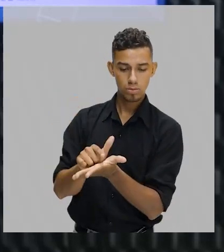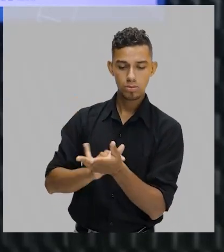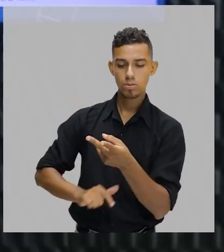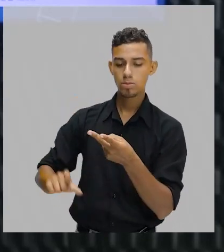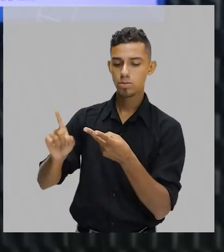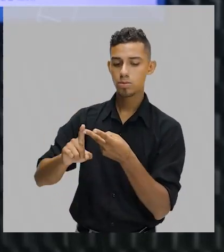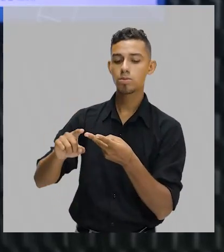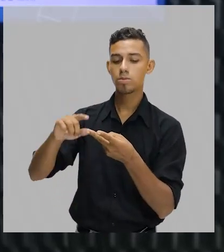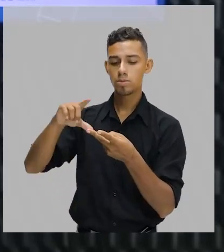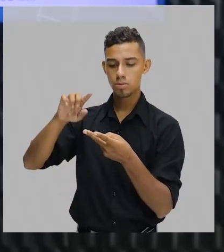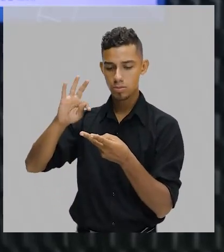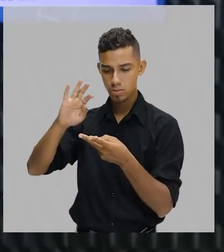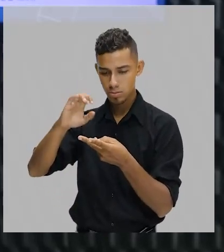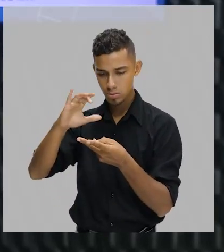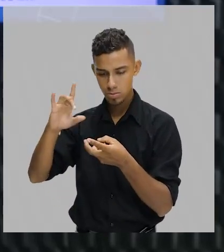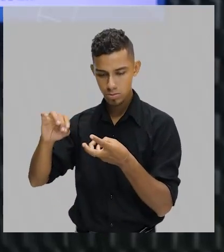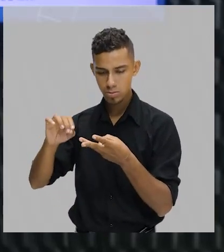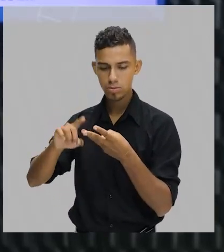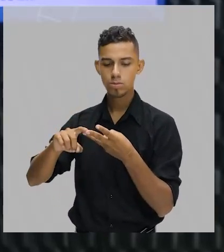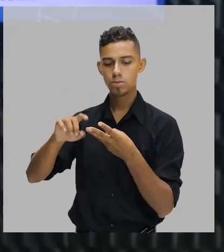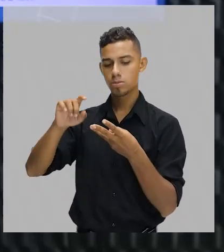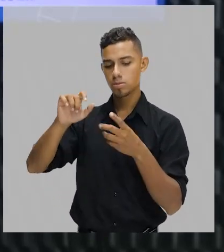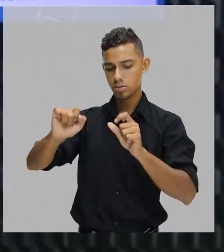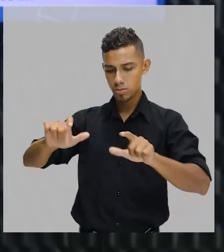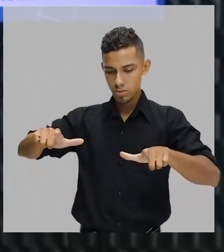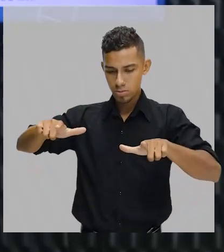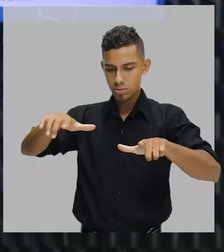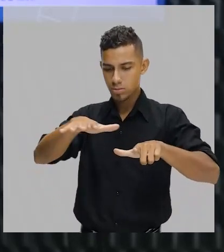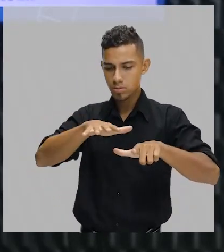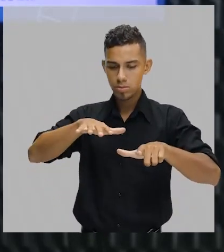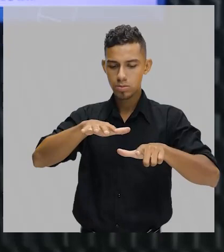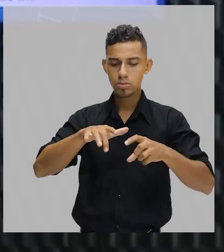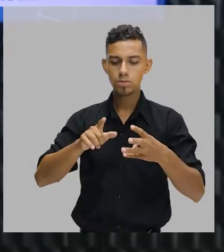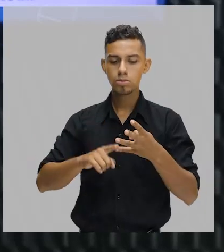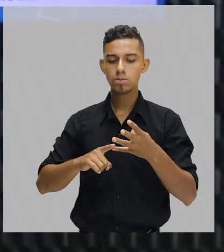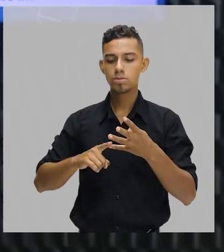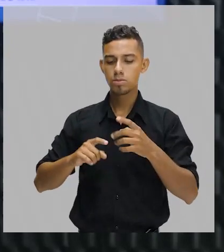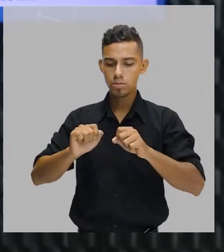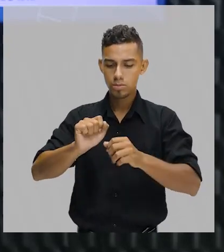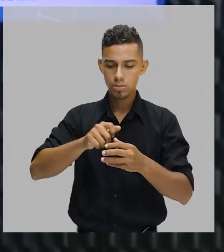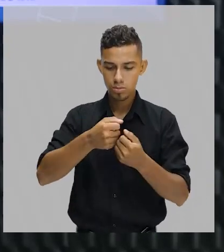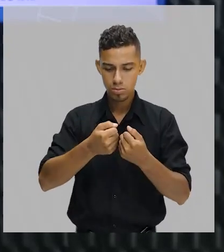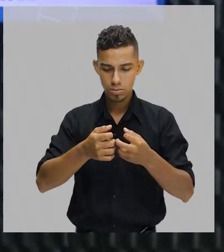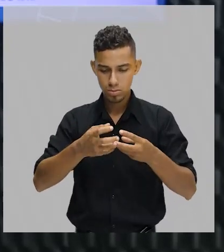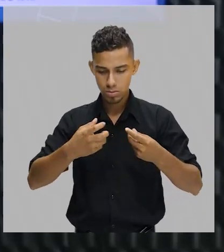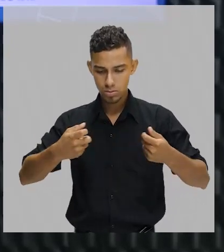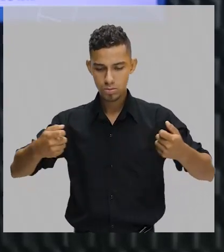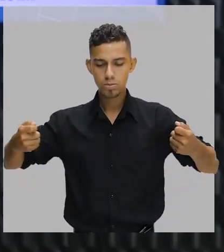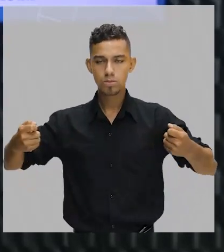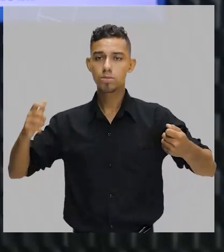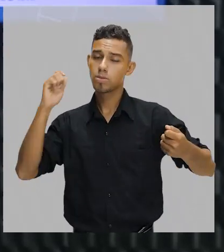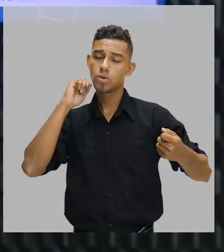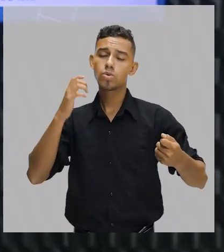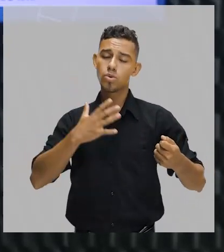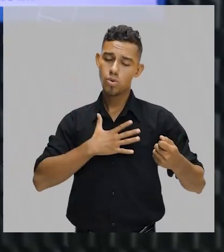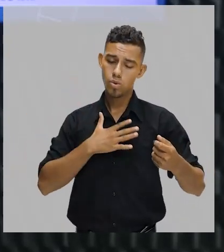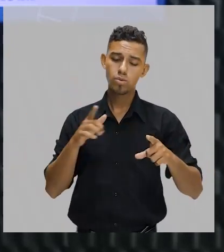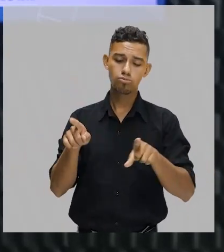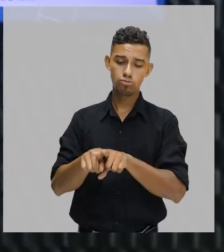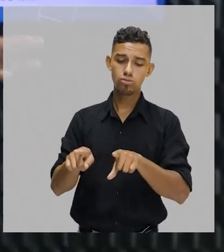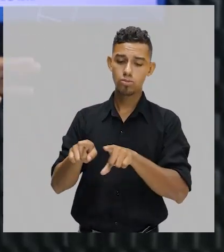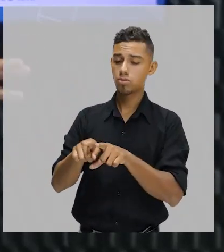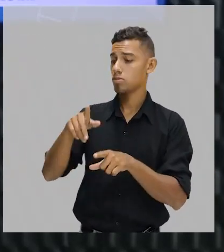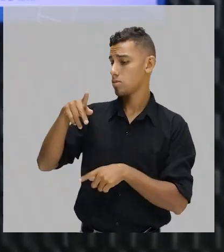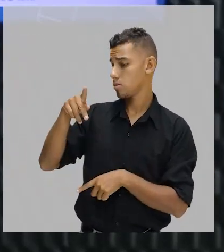papel, tecido, tela, pergaminho, mas eu coloquei só 4 deles. Por exemplo, eu tenho um amigo meu que adora desenhar em papelão. É um suporte bidimensional